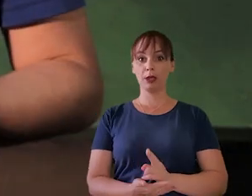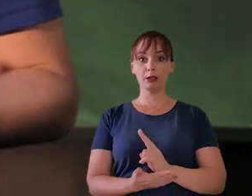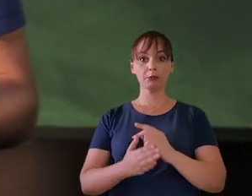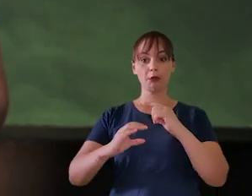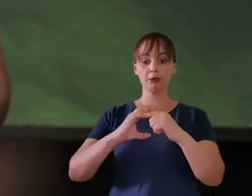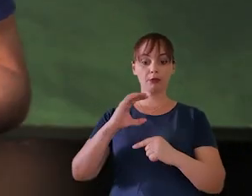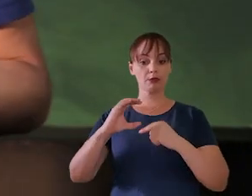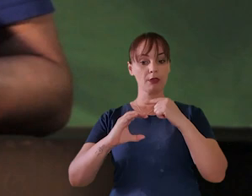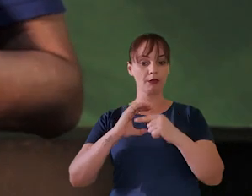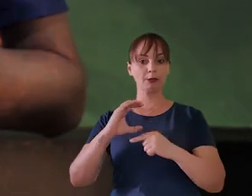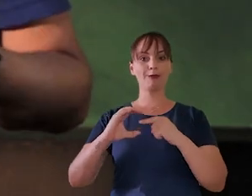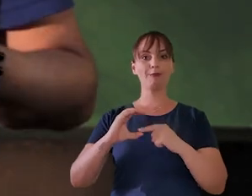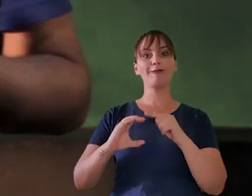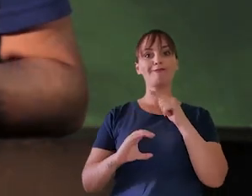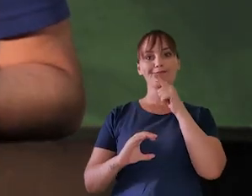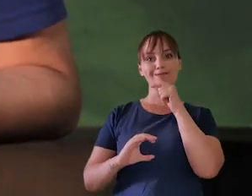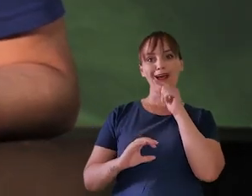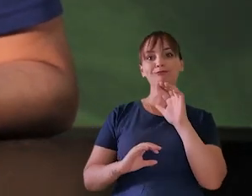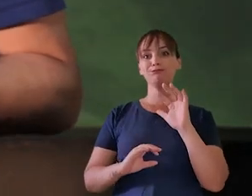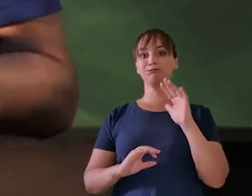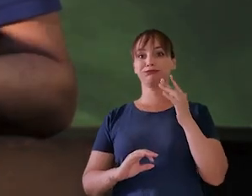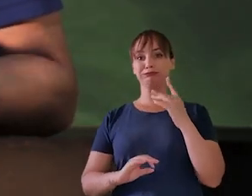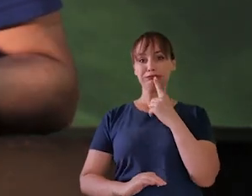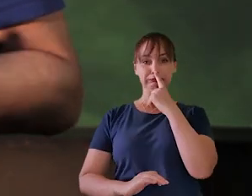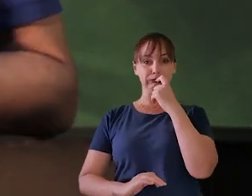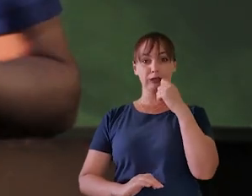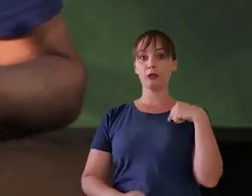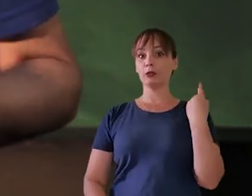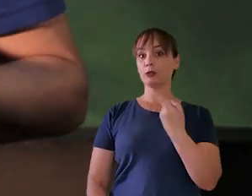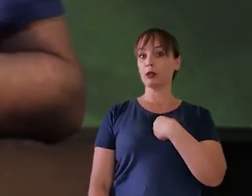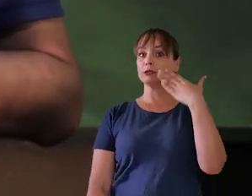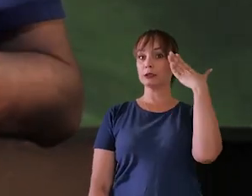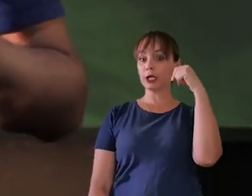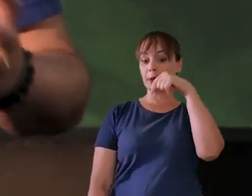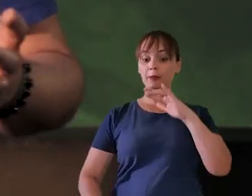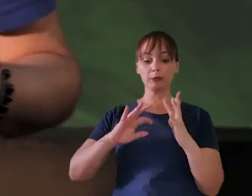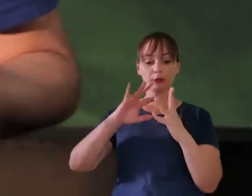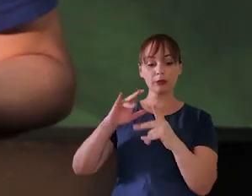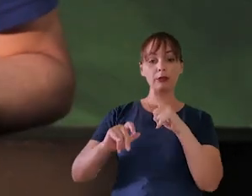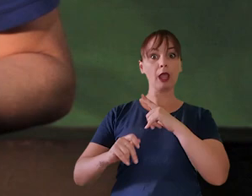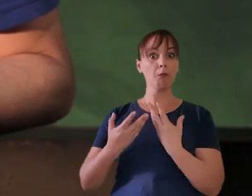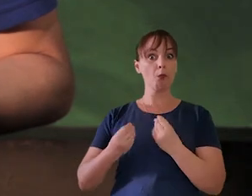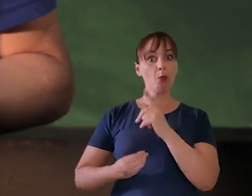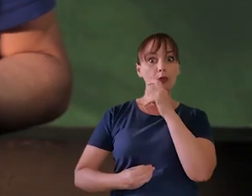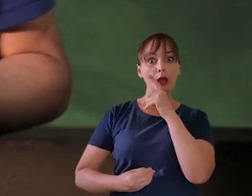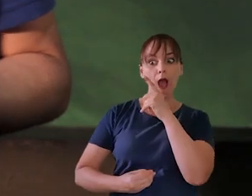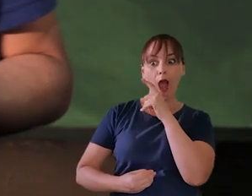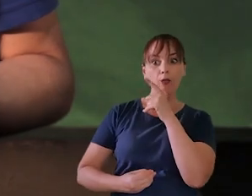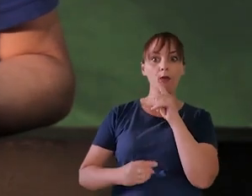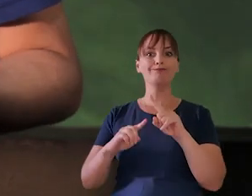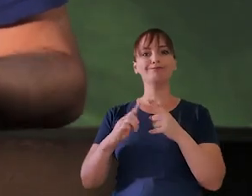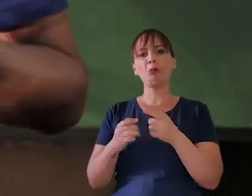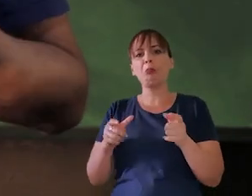Mesmo com esse ciclo, a água pode ficar poluída. A gente sabe que no nosso planeta tem um montão de água, mas apenas uma